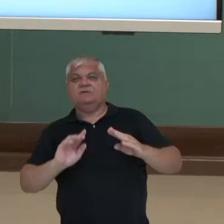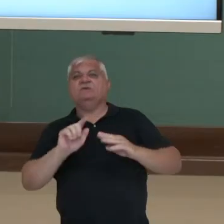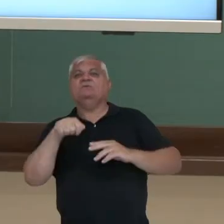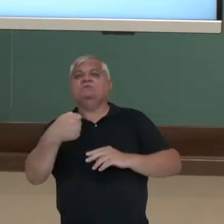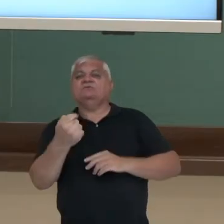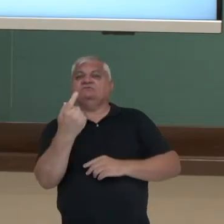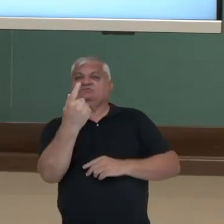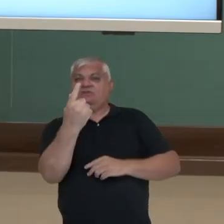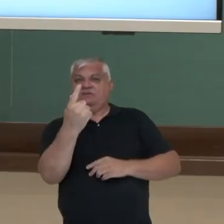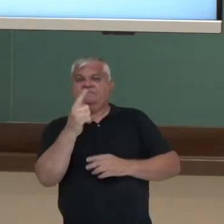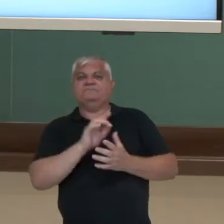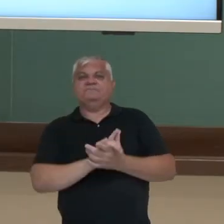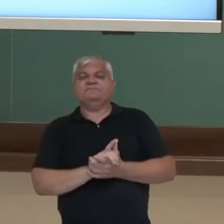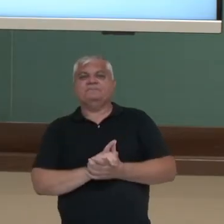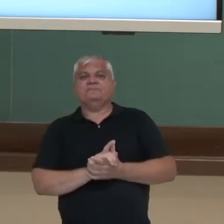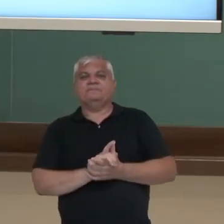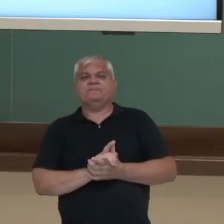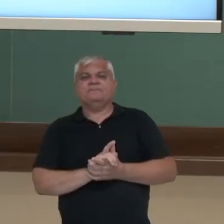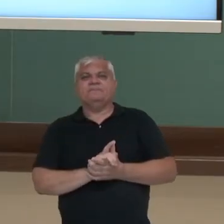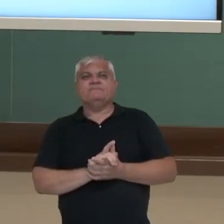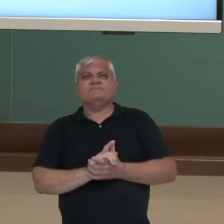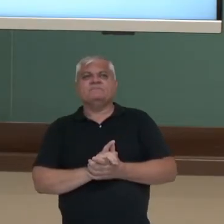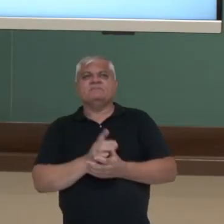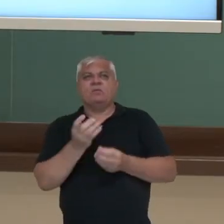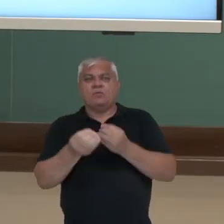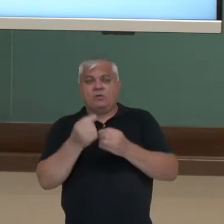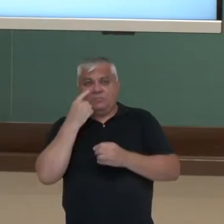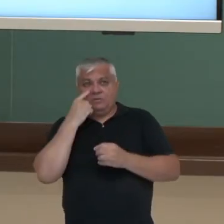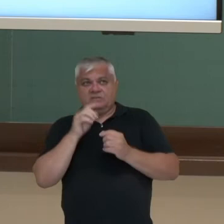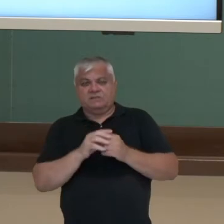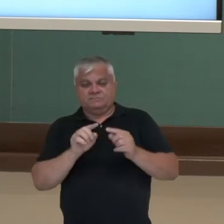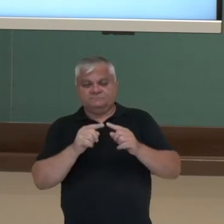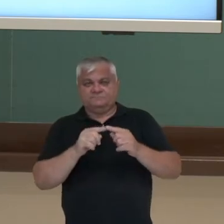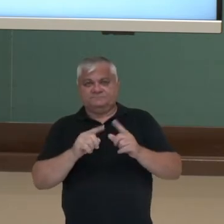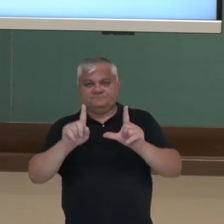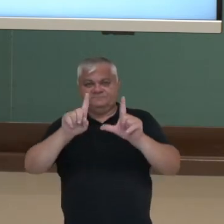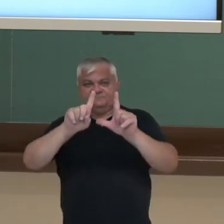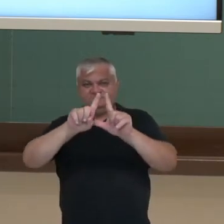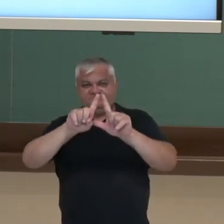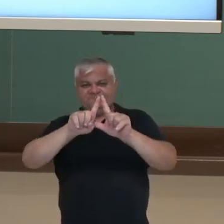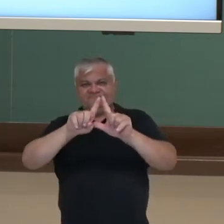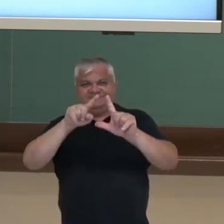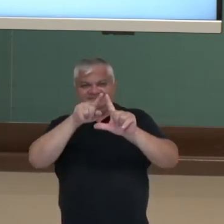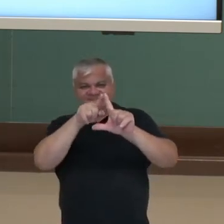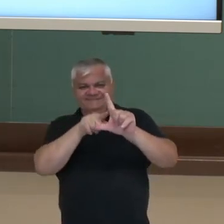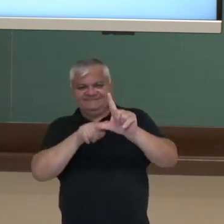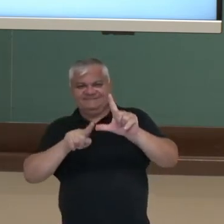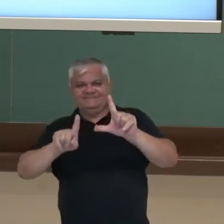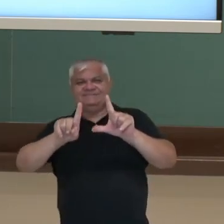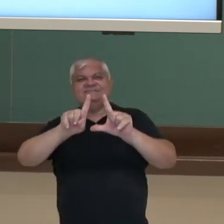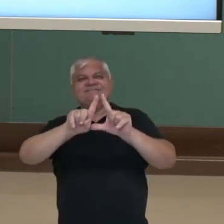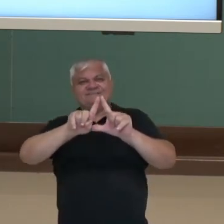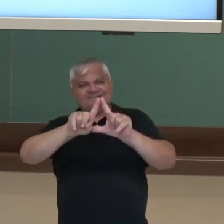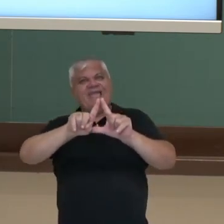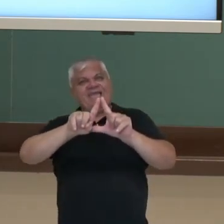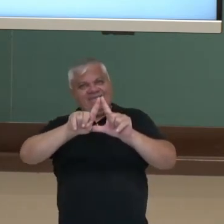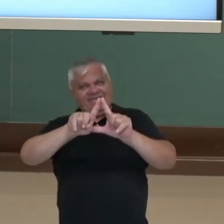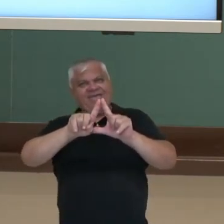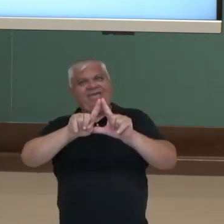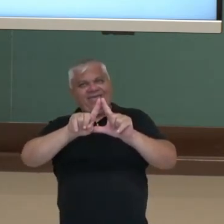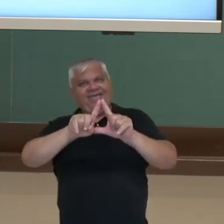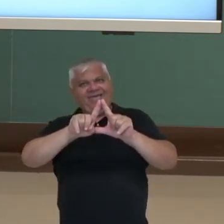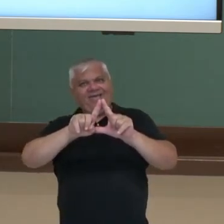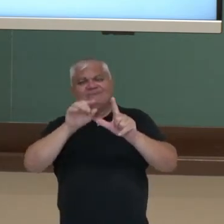como G. Nesse caso aqui, observe, formou um triângulo do tipo retângulo. Se é um